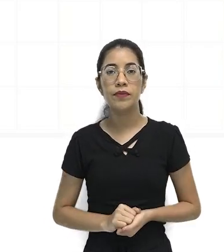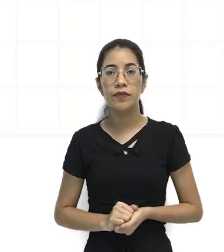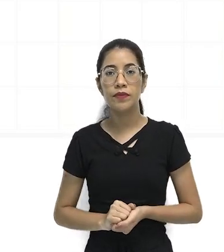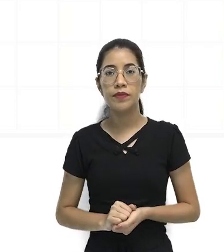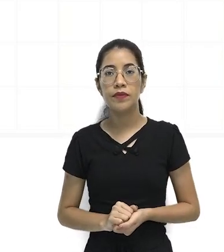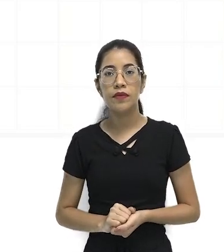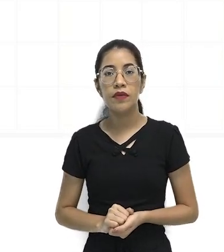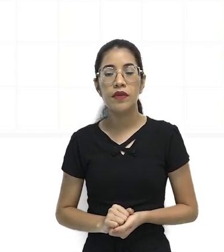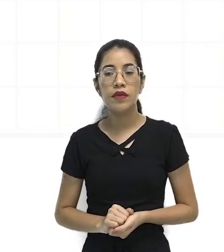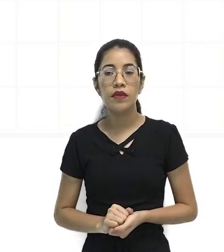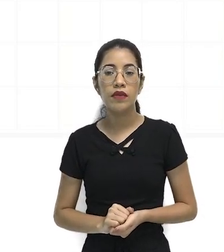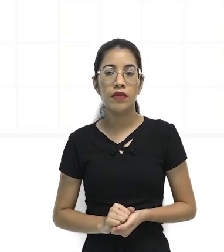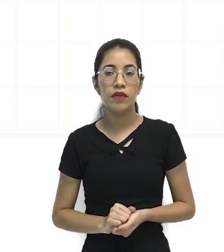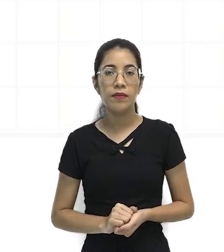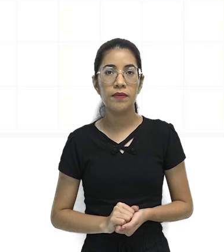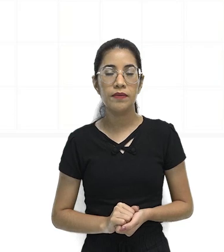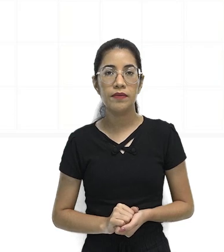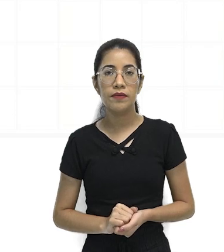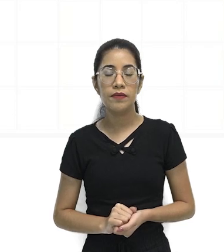Veja, um